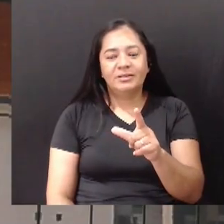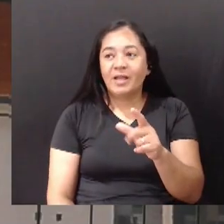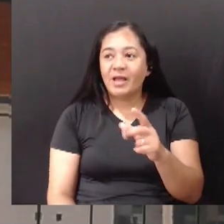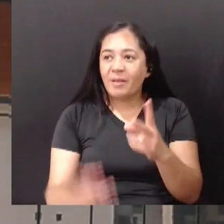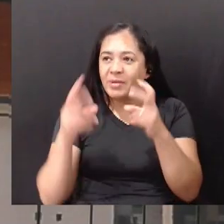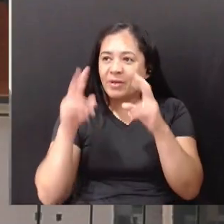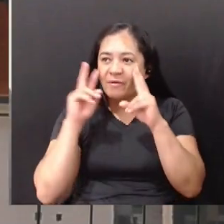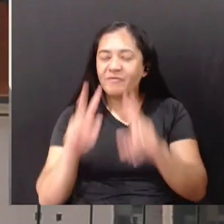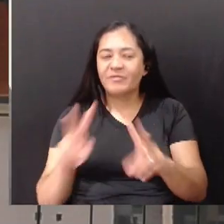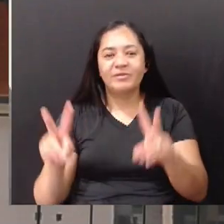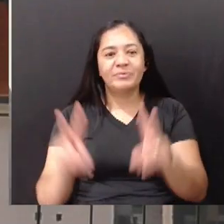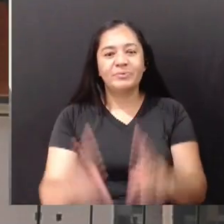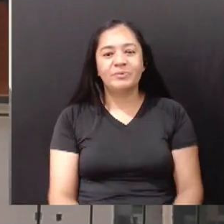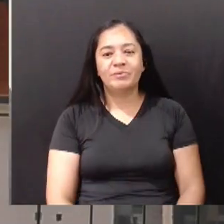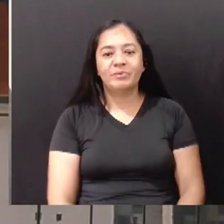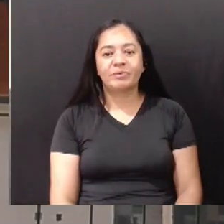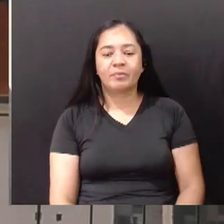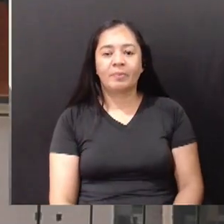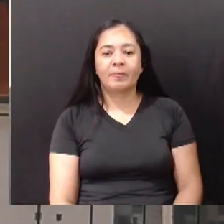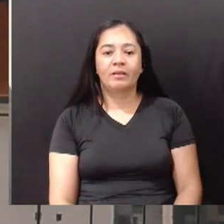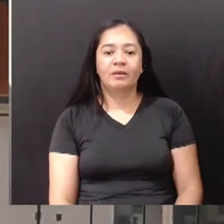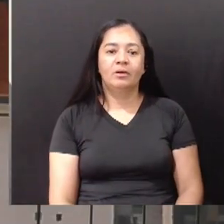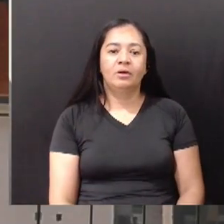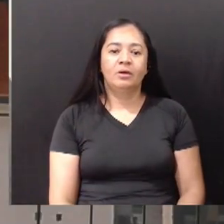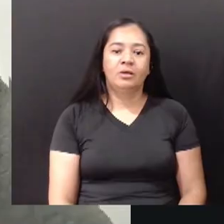fazer esse flagrante, digamos assim.